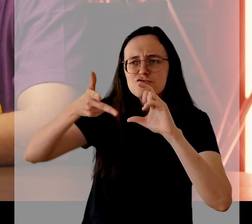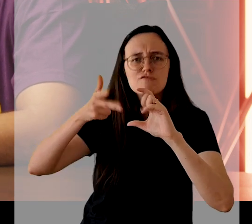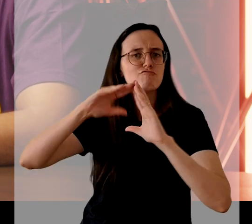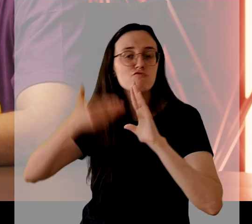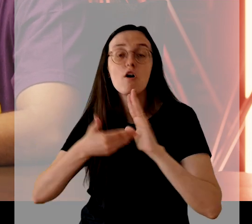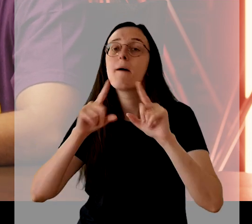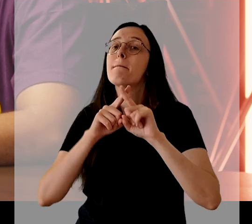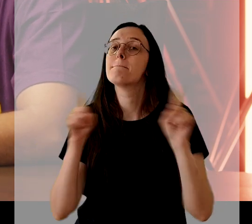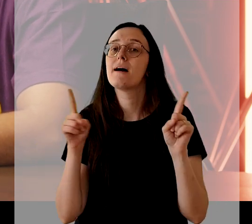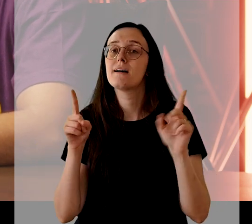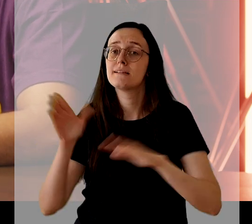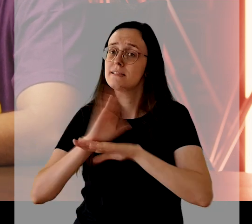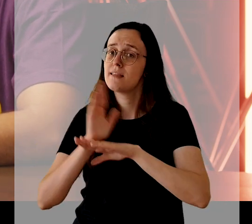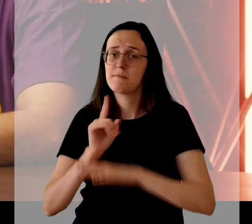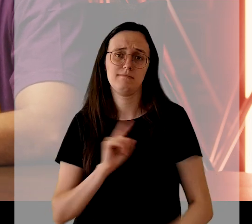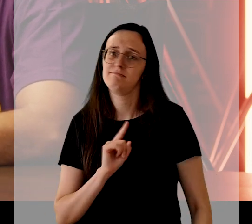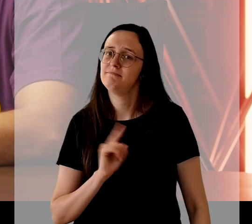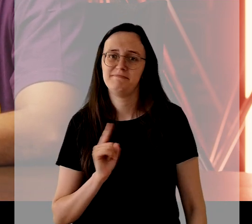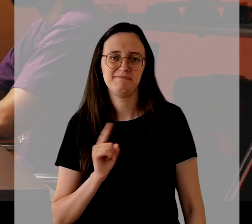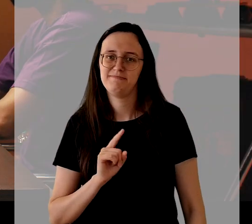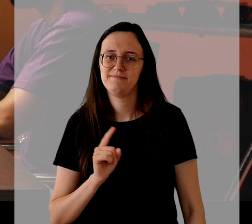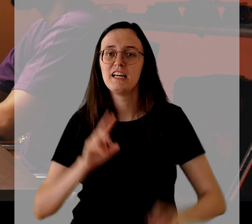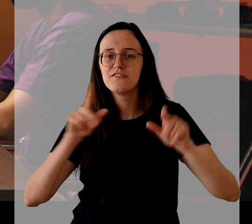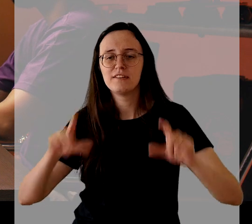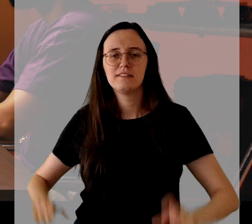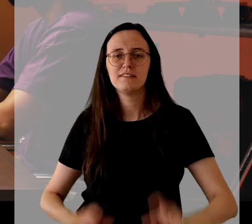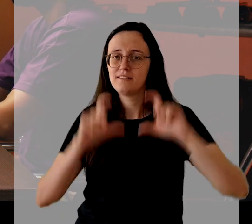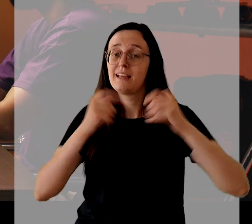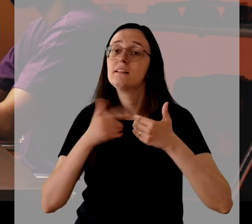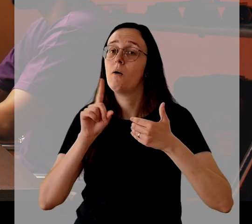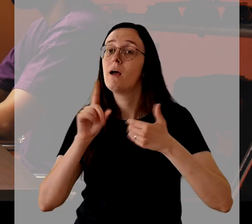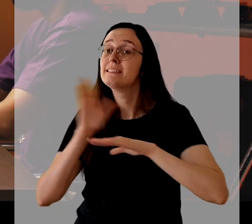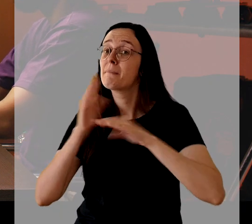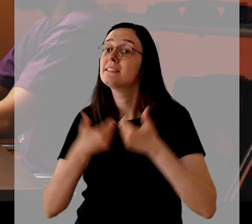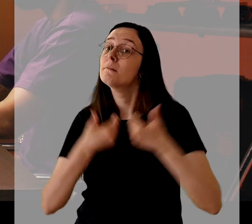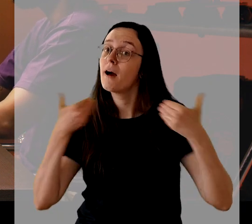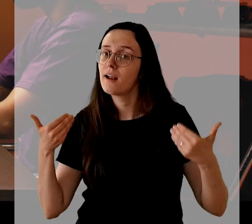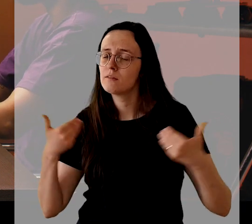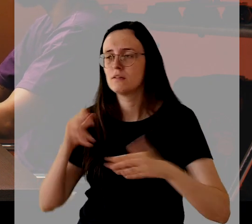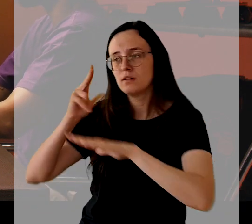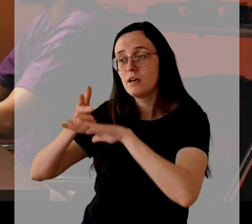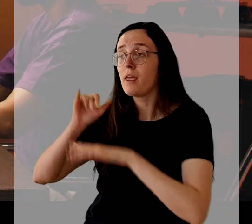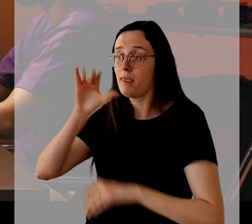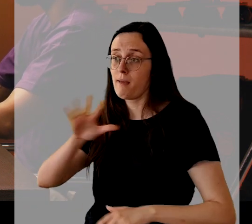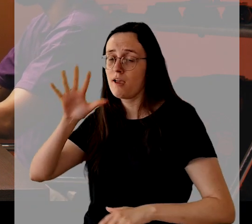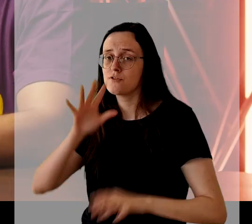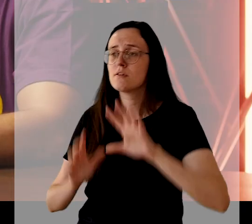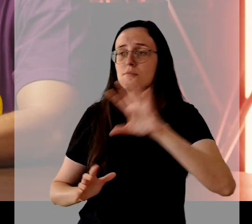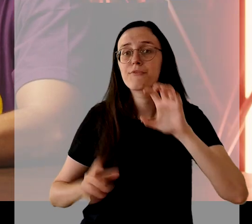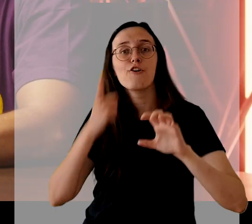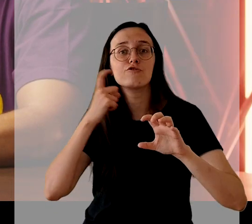só, mas no cinema não é assim, como a gente grava em dispositivos separados, então existe uma grande tensão e